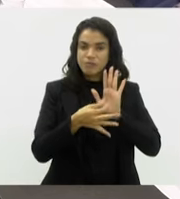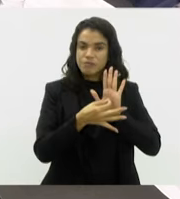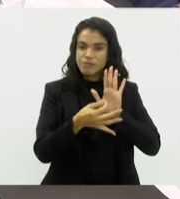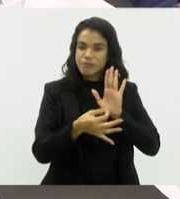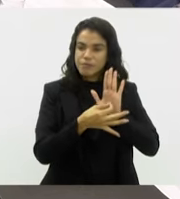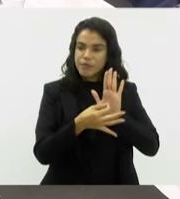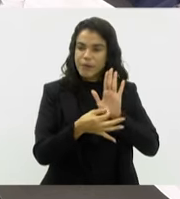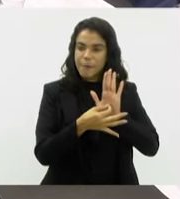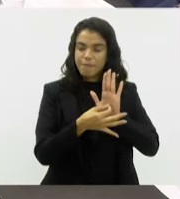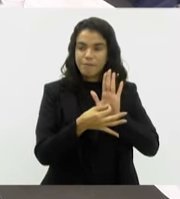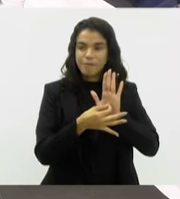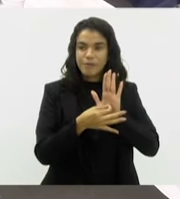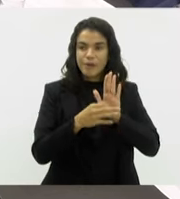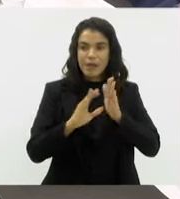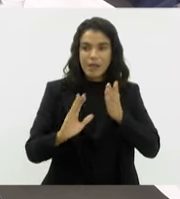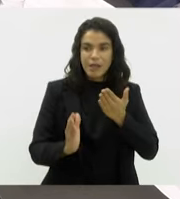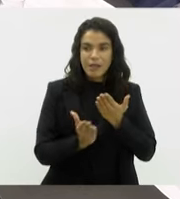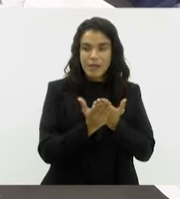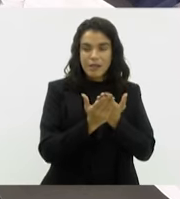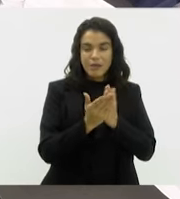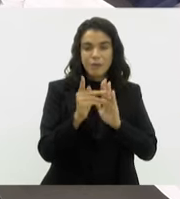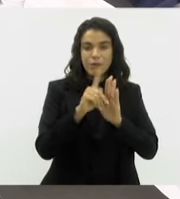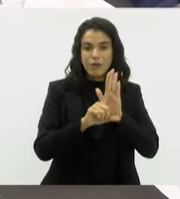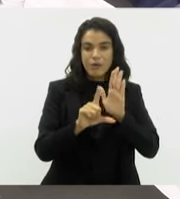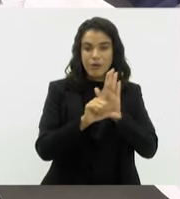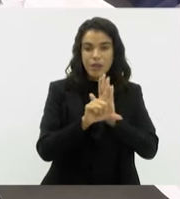é pela anexação ao PL número